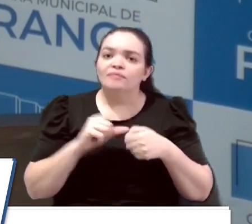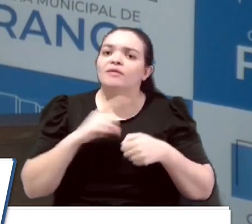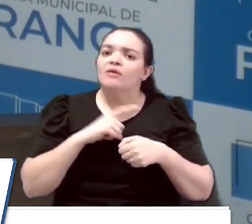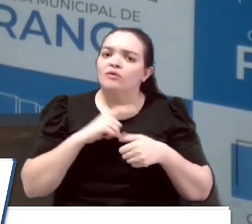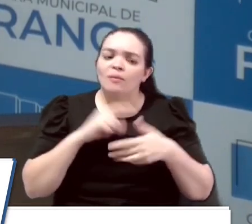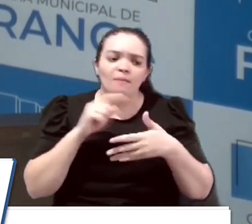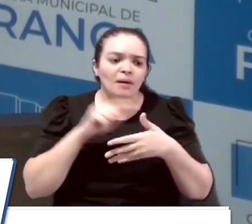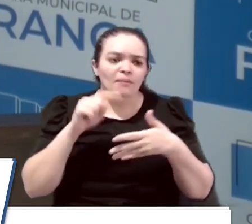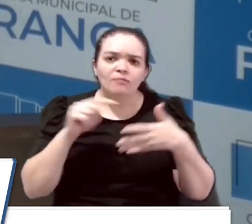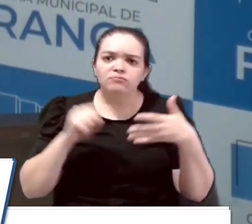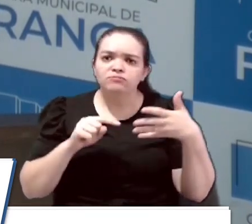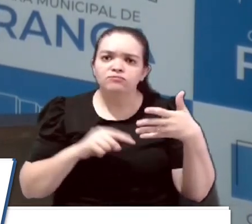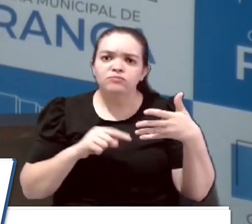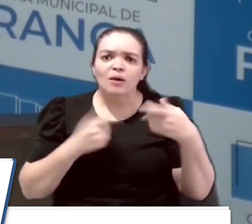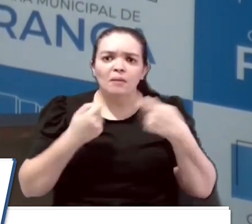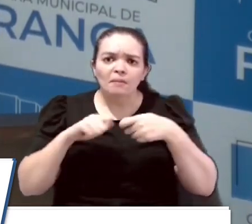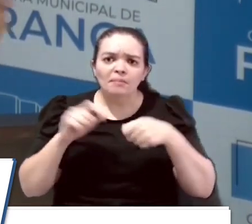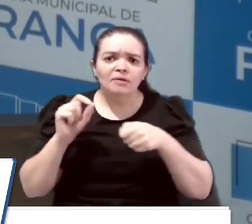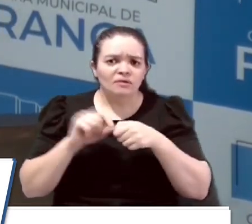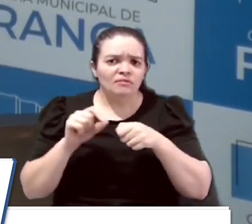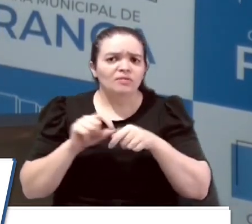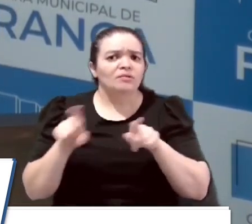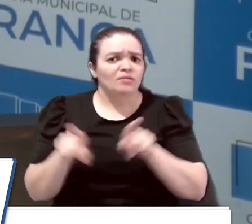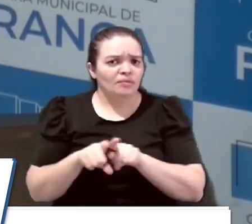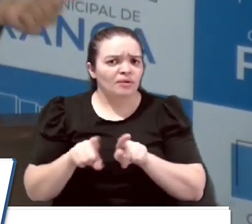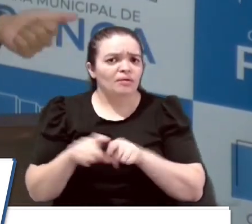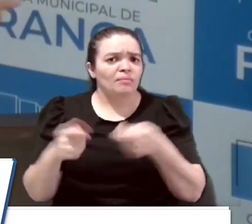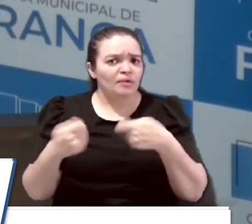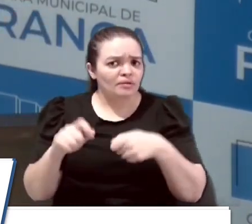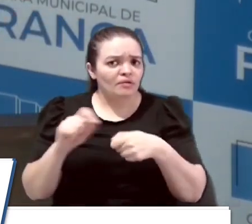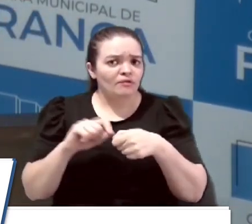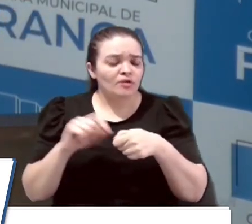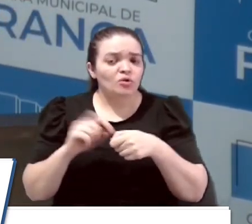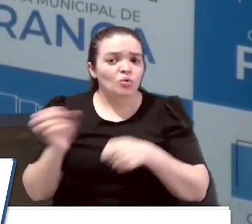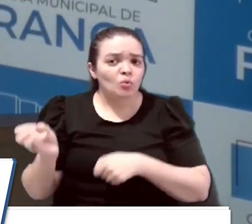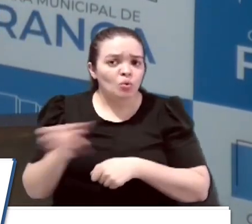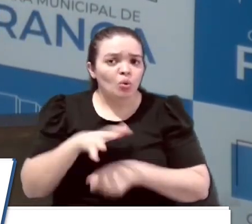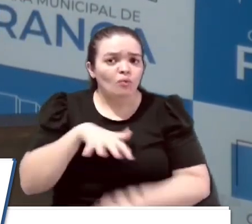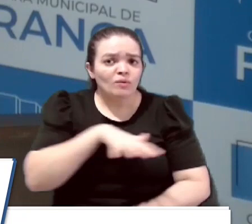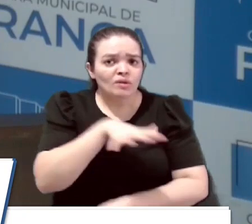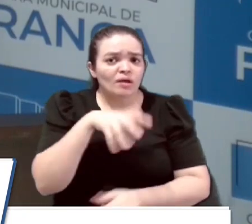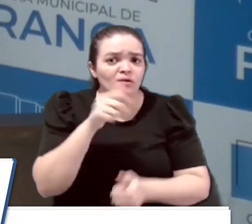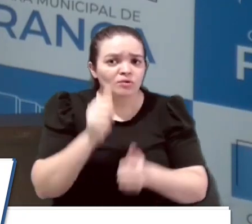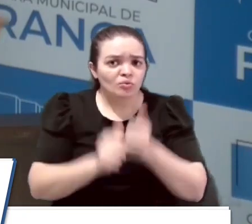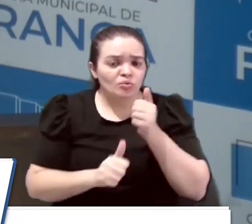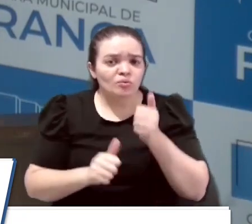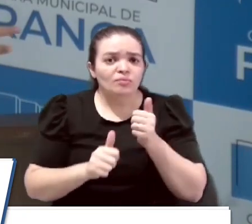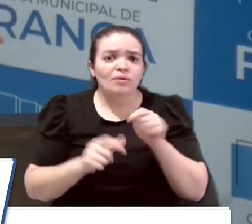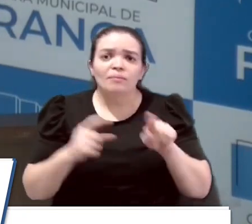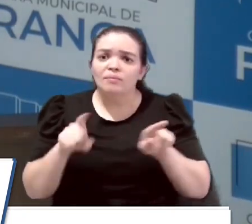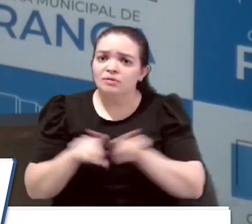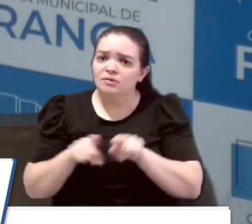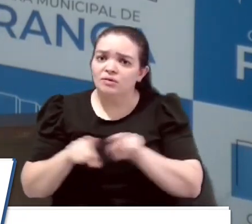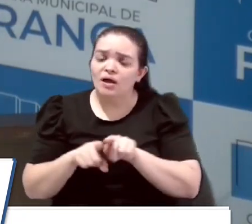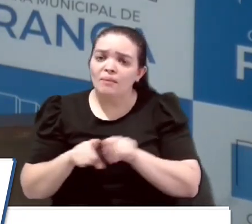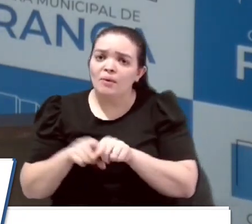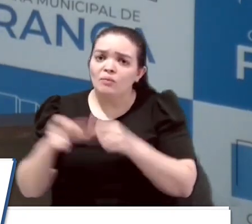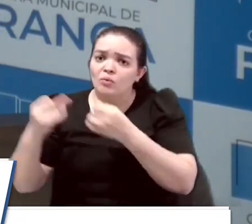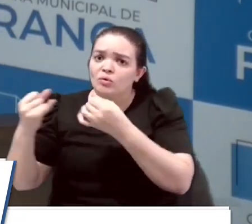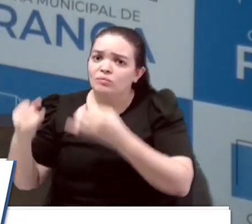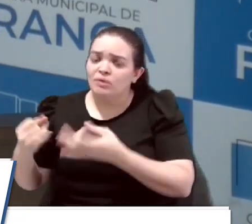monte de coisa que precisa ser feito. Precisa ser feito novas áreas de esporte, mas também eu tenho que falar de um monte de